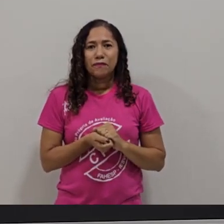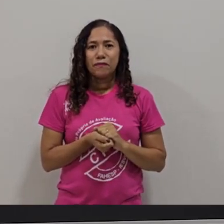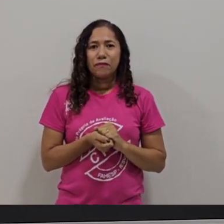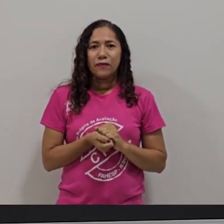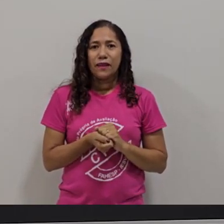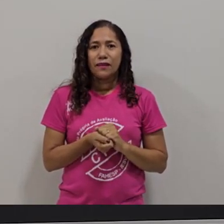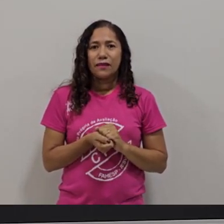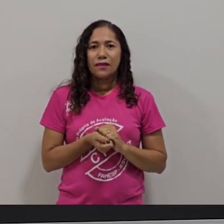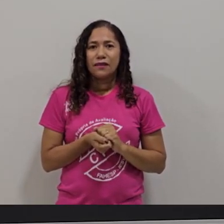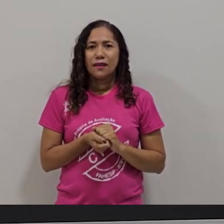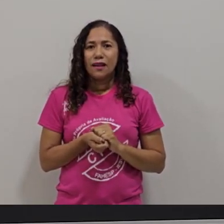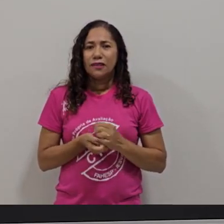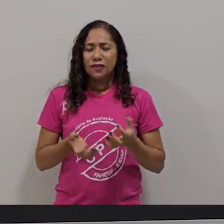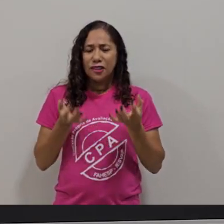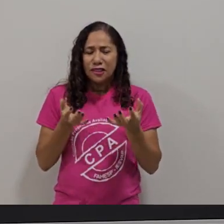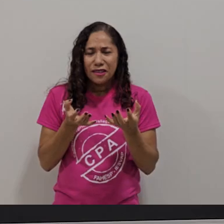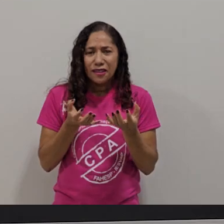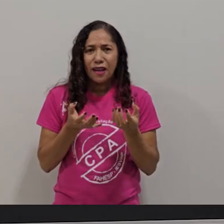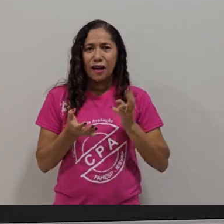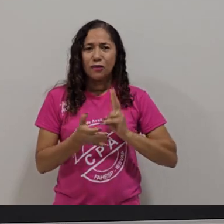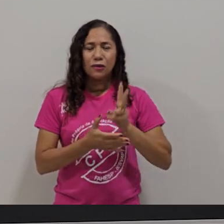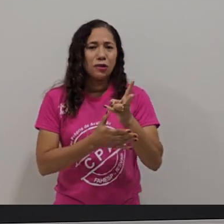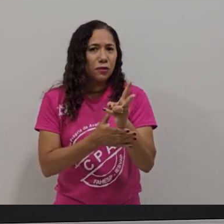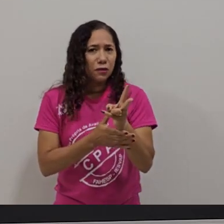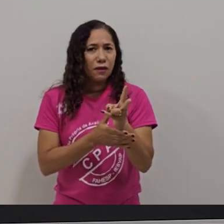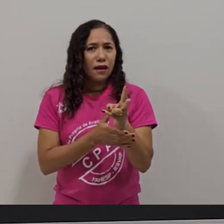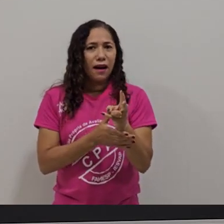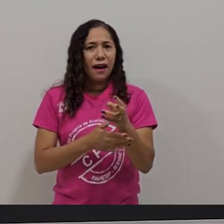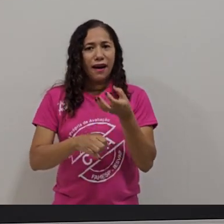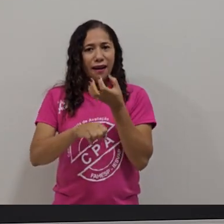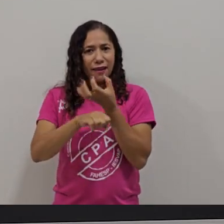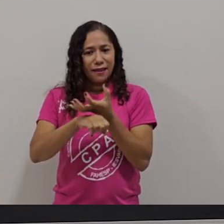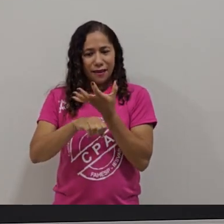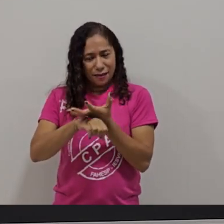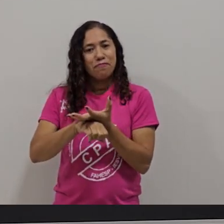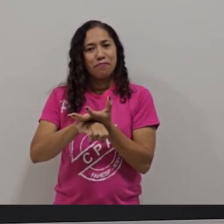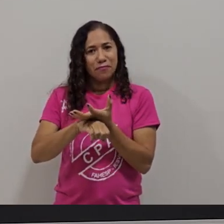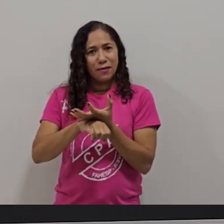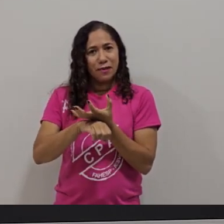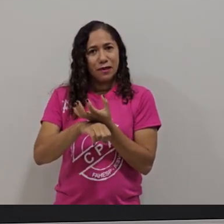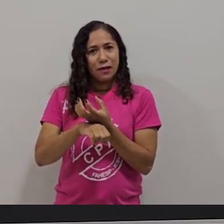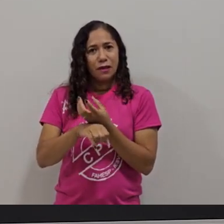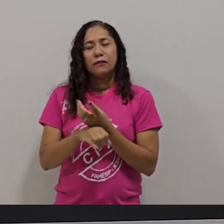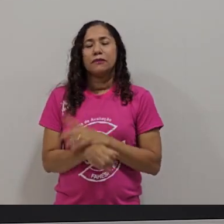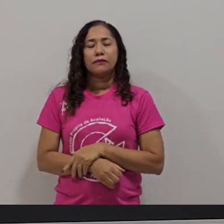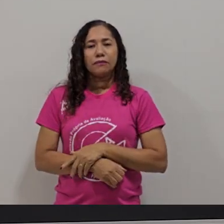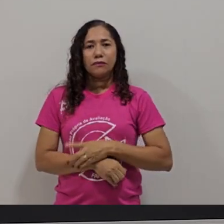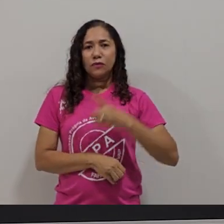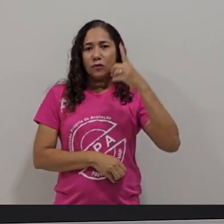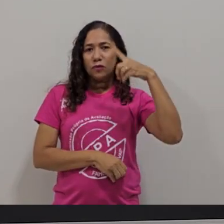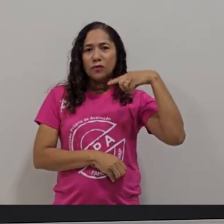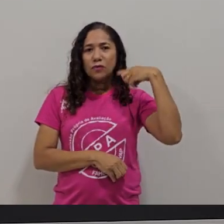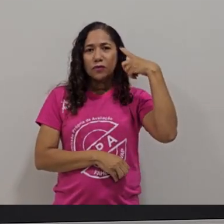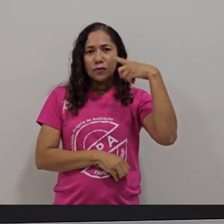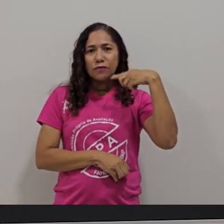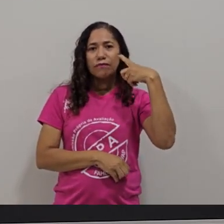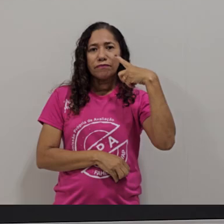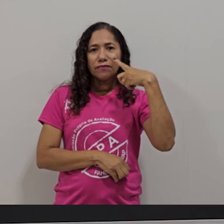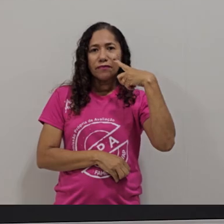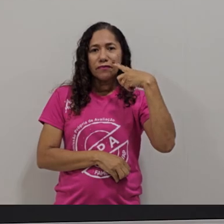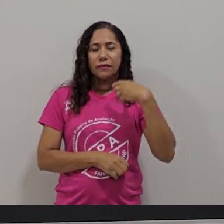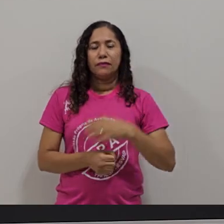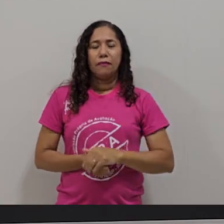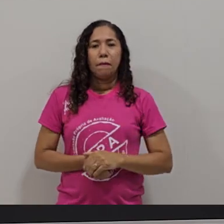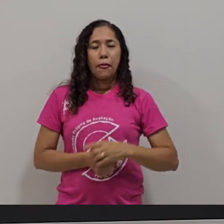da disciplina de Libras no curso de Direito, porque o advogado, ele é essa